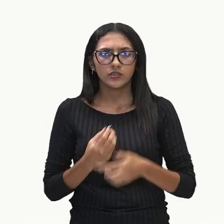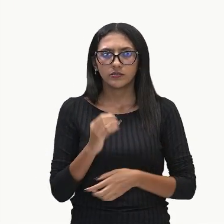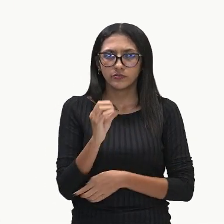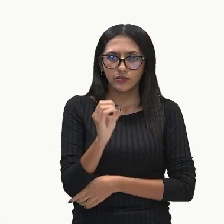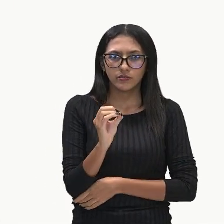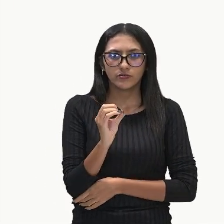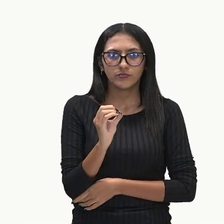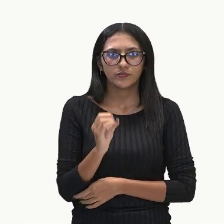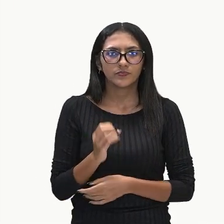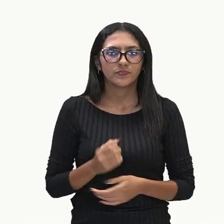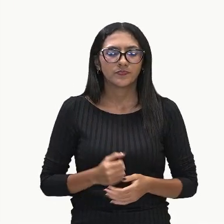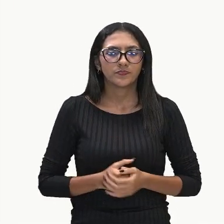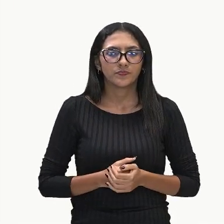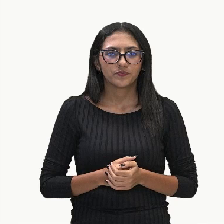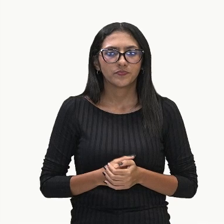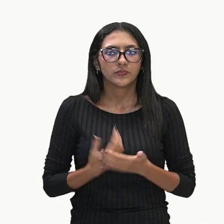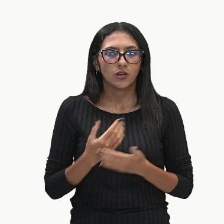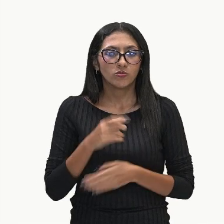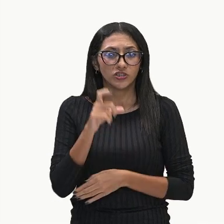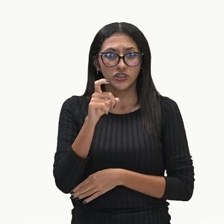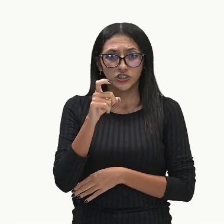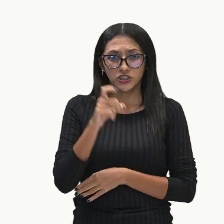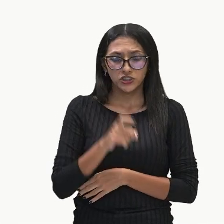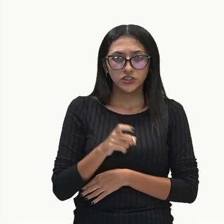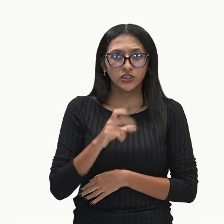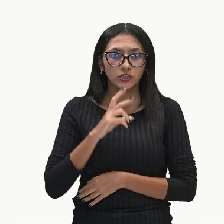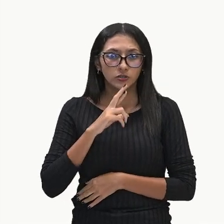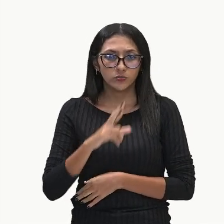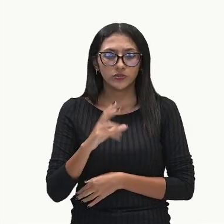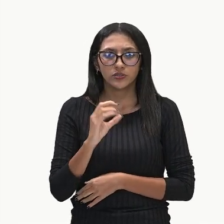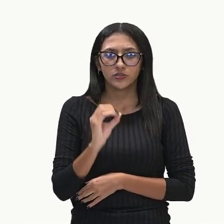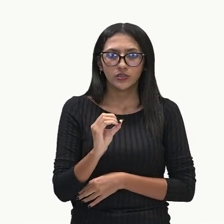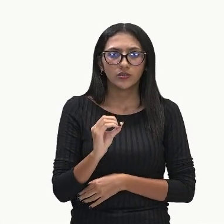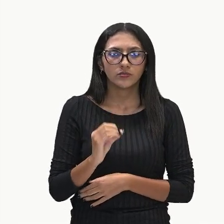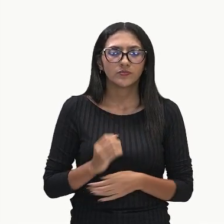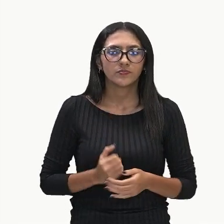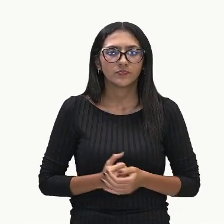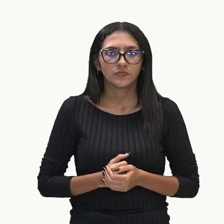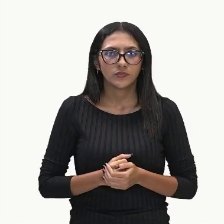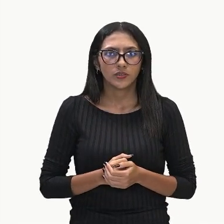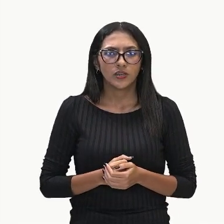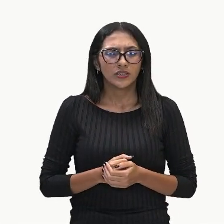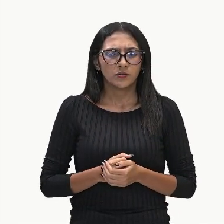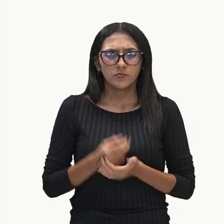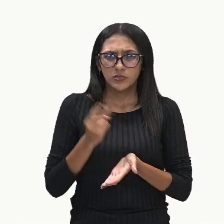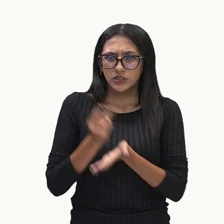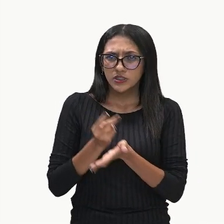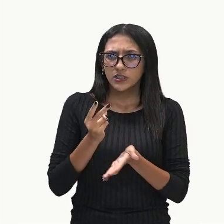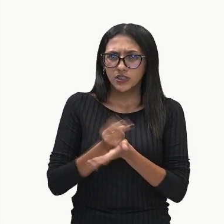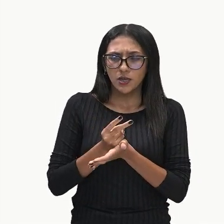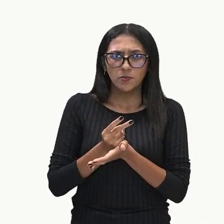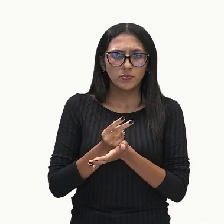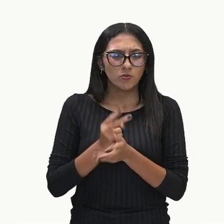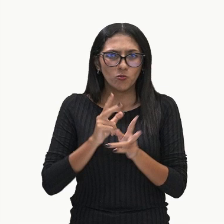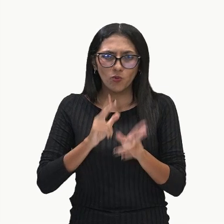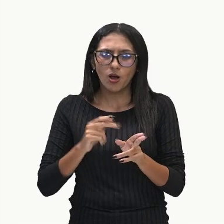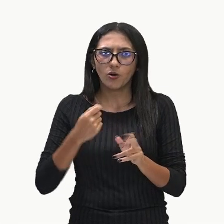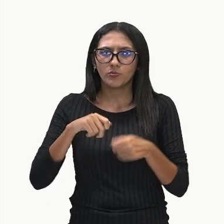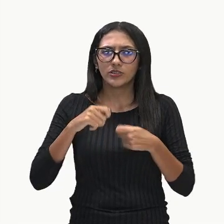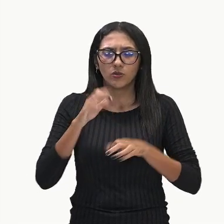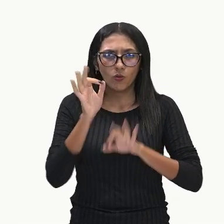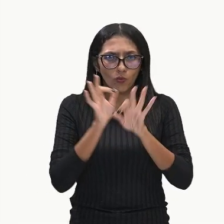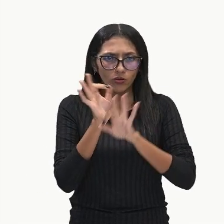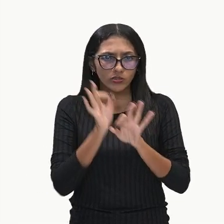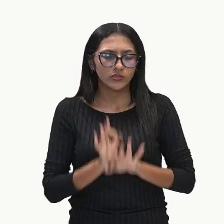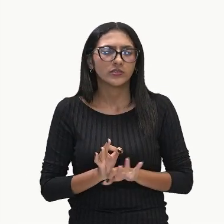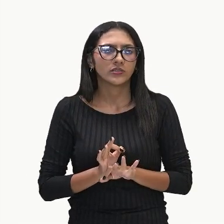Zero. Então, o x é igual a zero. Professora, mas eu tenho sempre que fazer assim? Não há um jeito mais rápido de eu